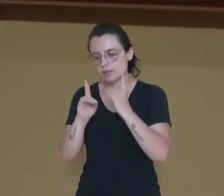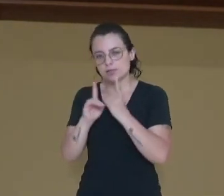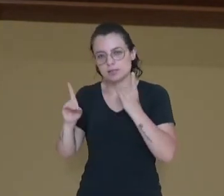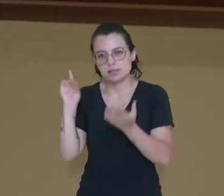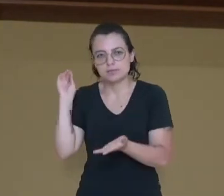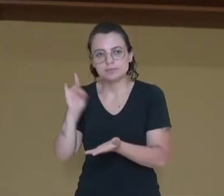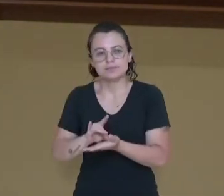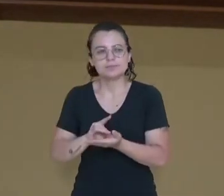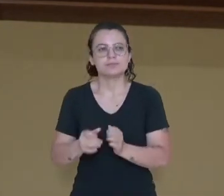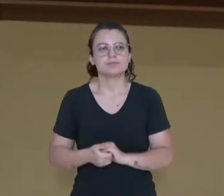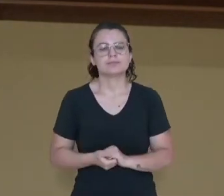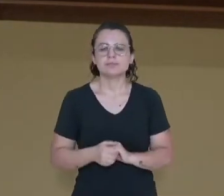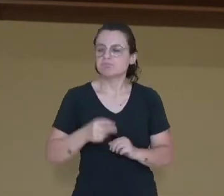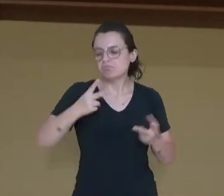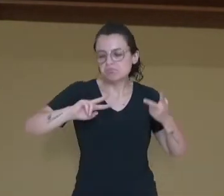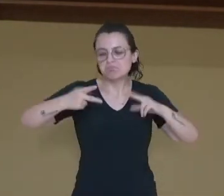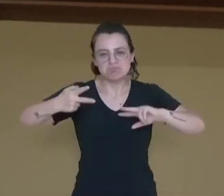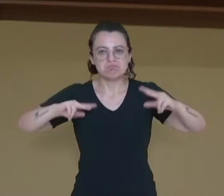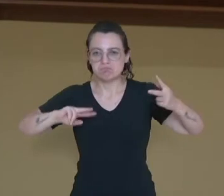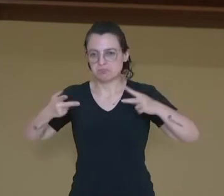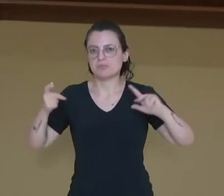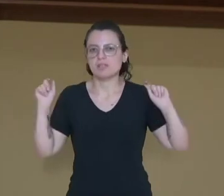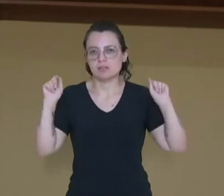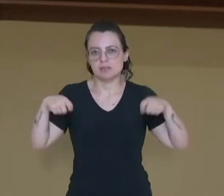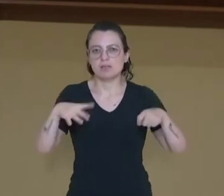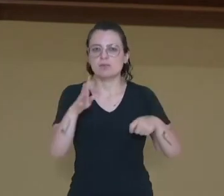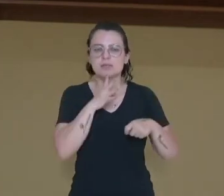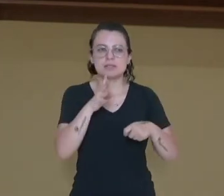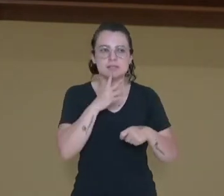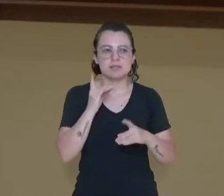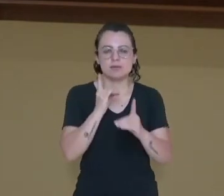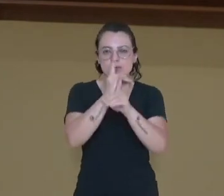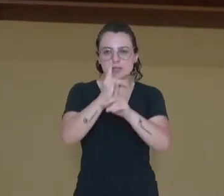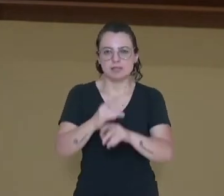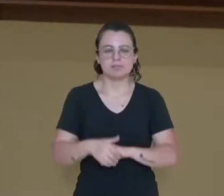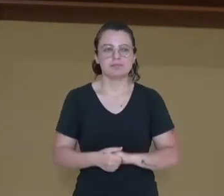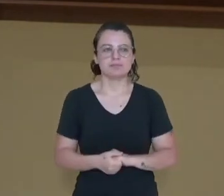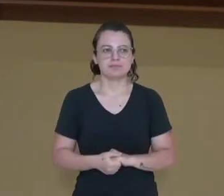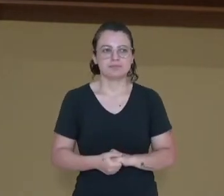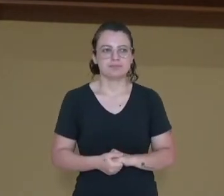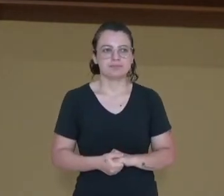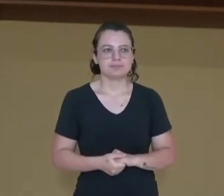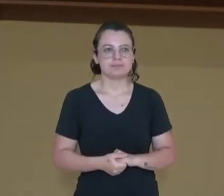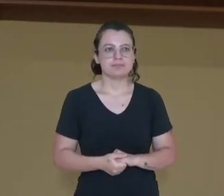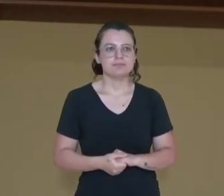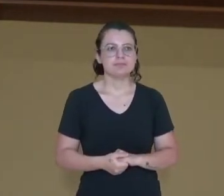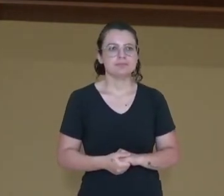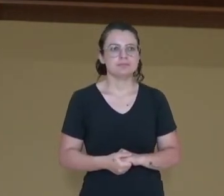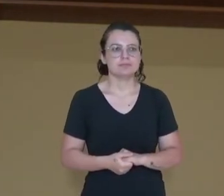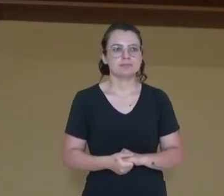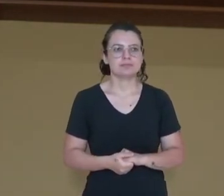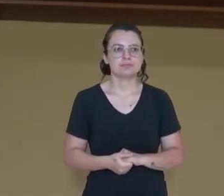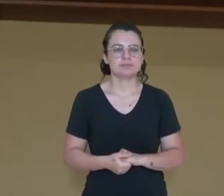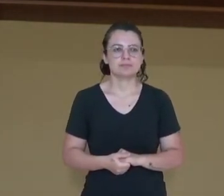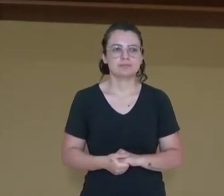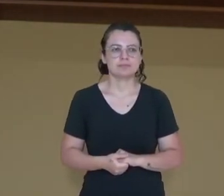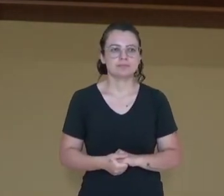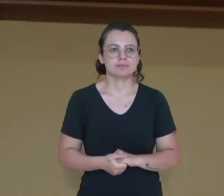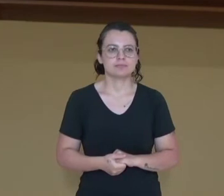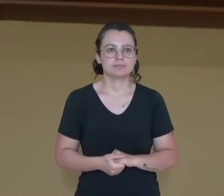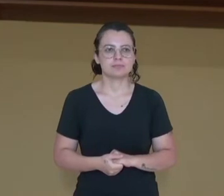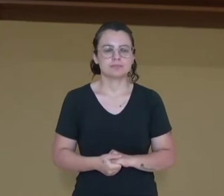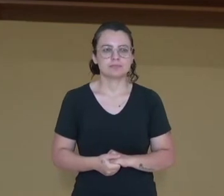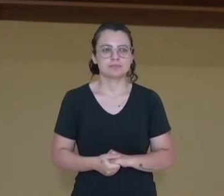conheço a escala e a distância real, eu consigo encontrar a distância representada no mapa.